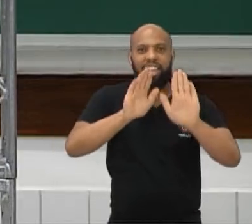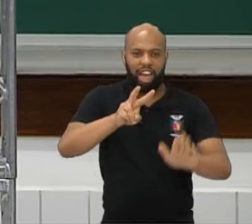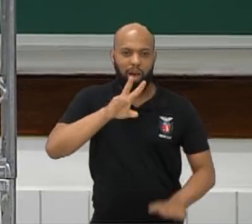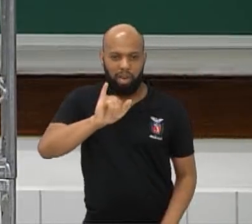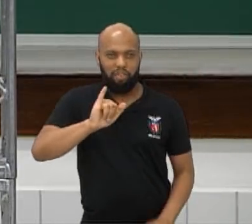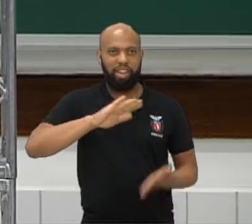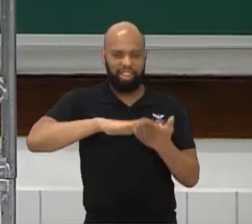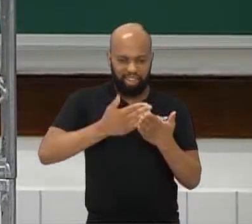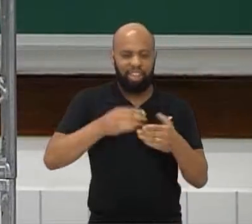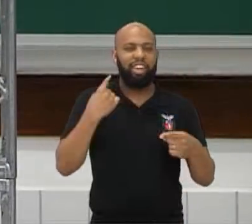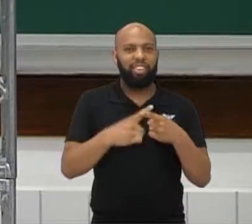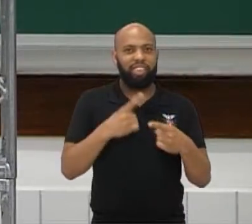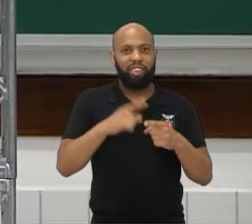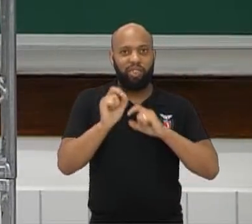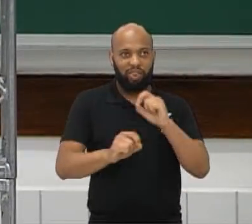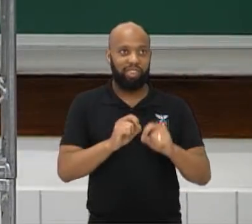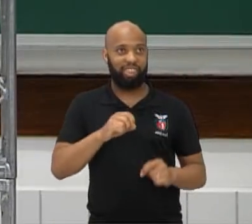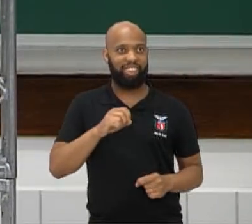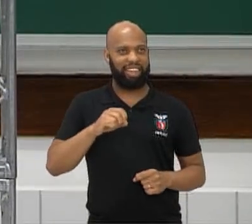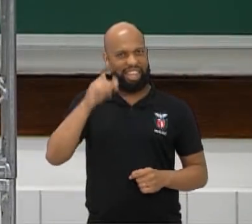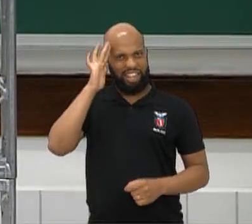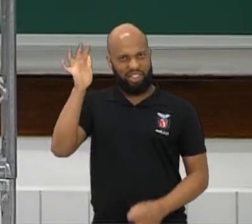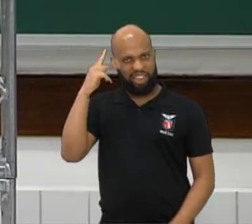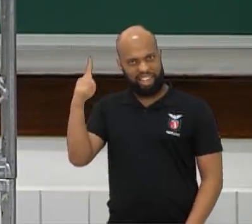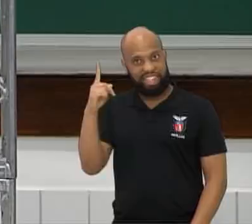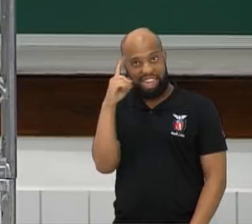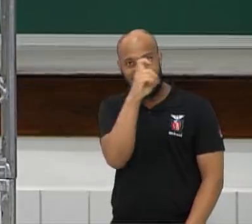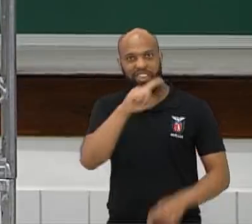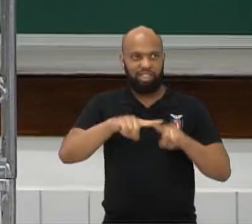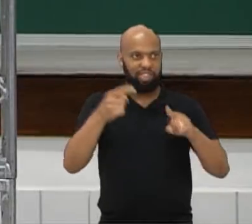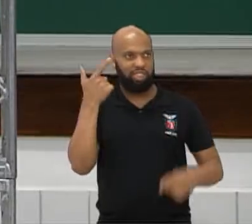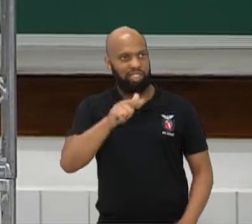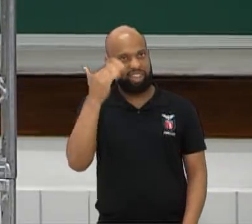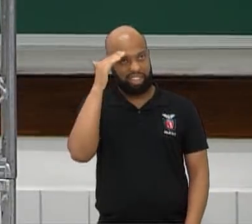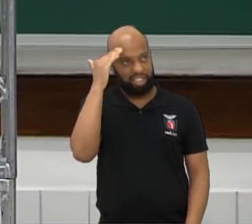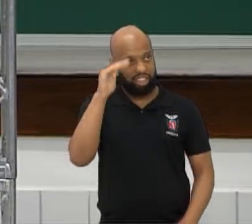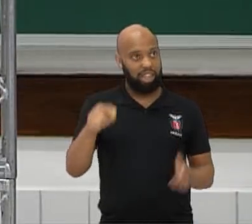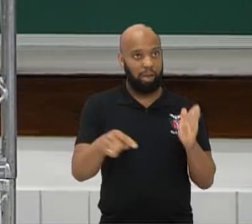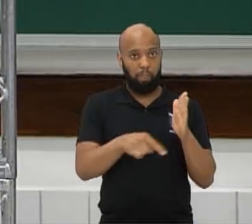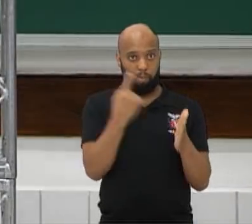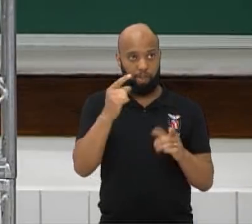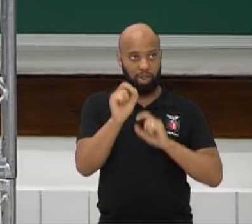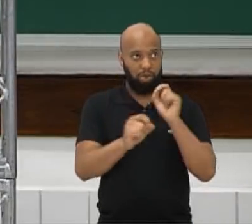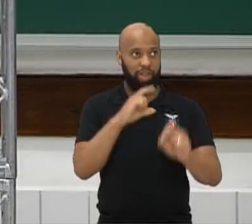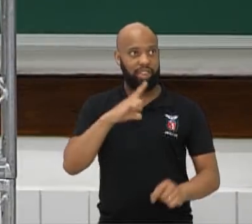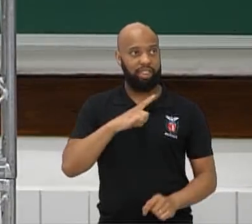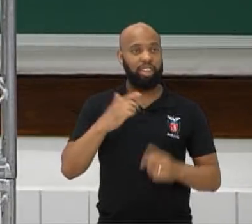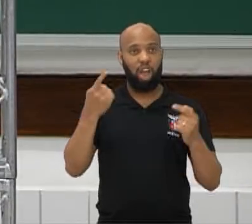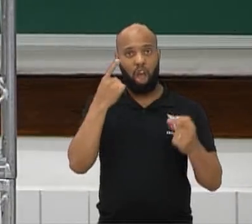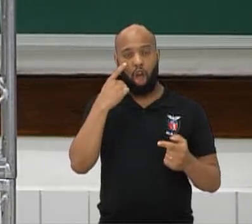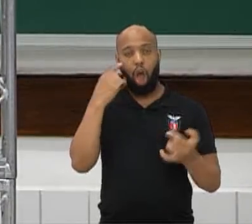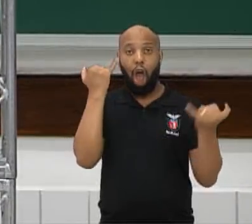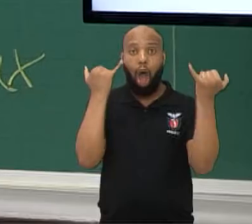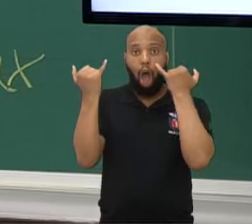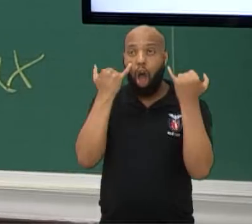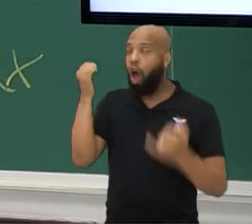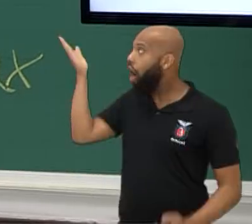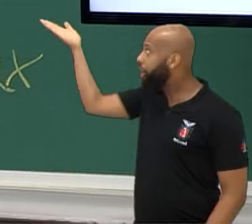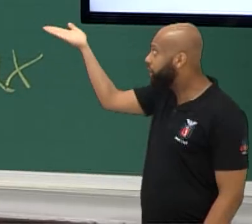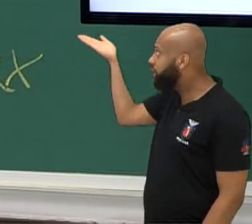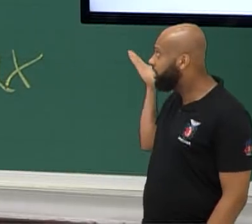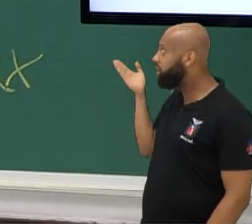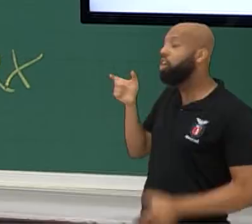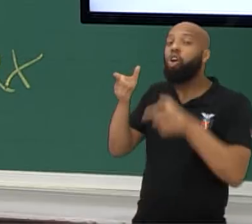calma, eu falei que a teoria do Marx ela é complexa, mas a gente vai devagar, a gente chega lá. Primeiro, vem comigo. Aqui eu deixei para vocês